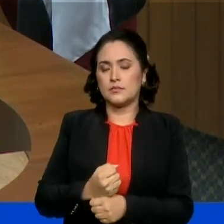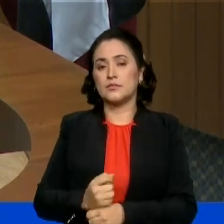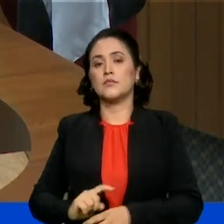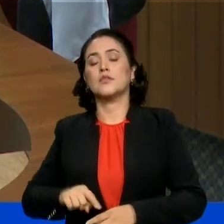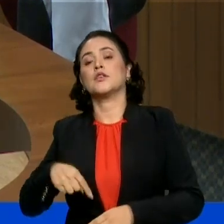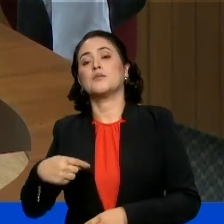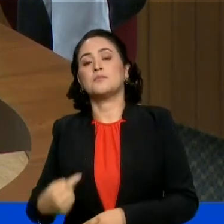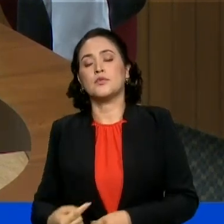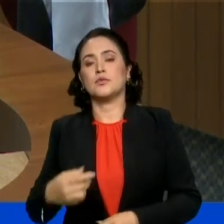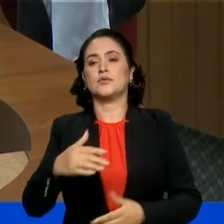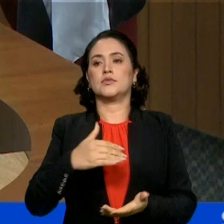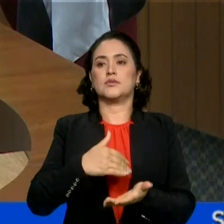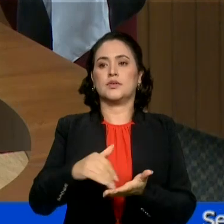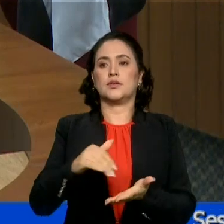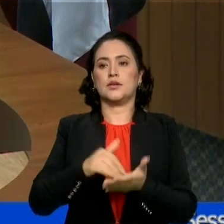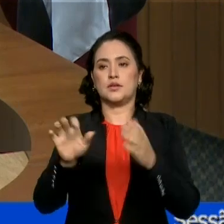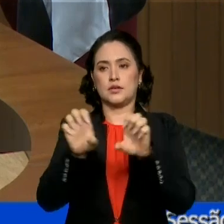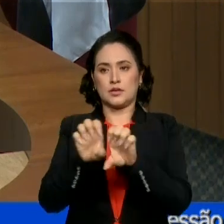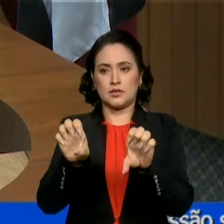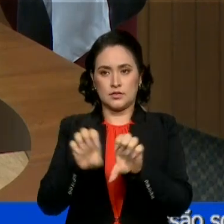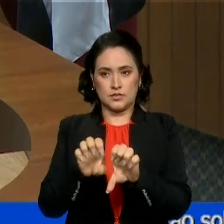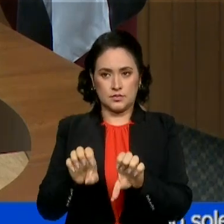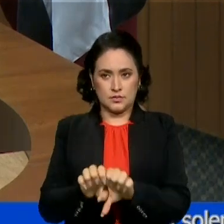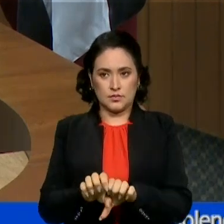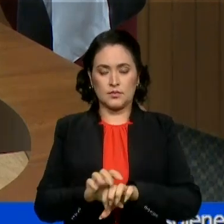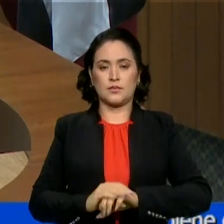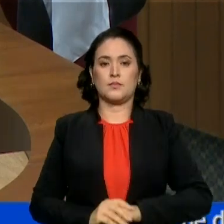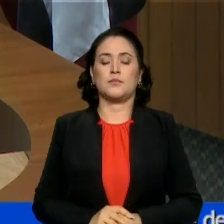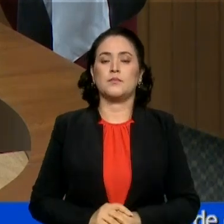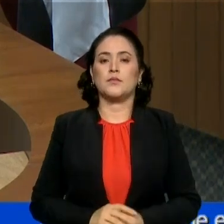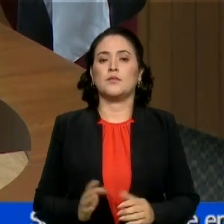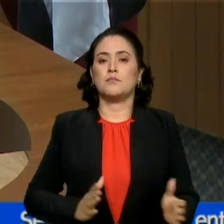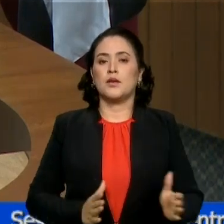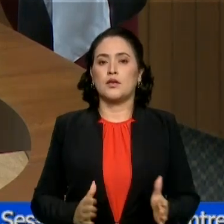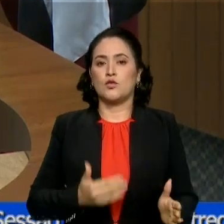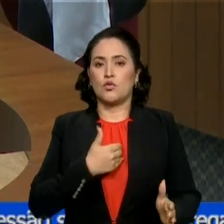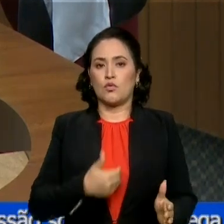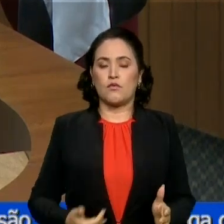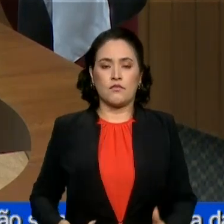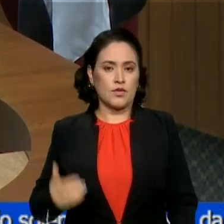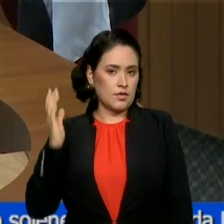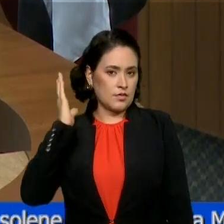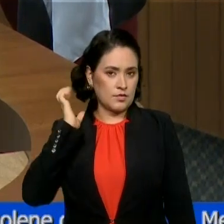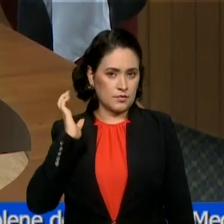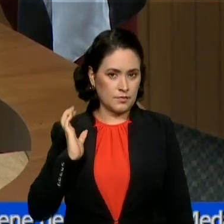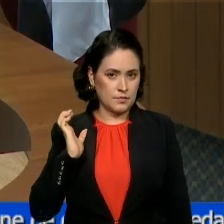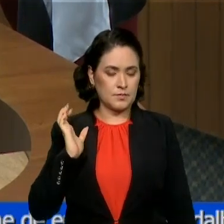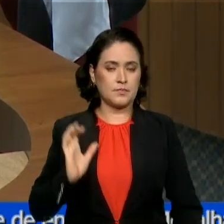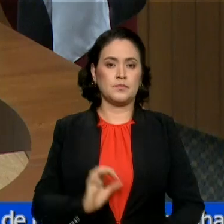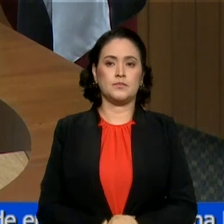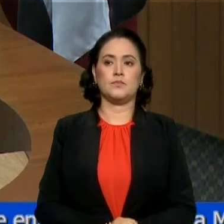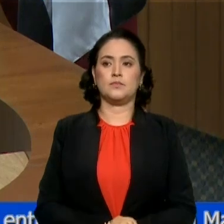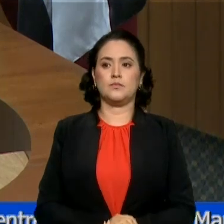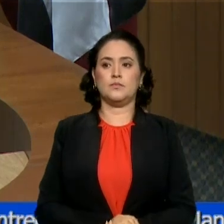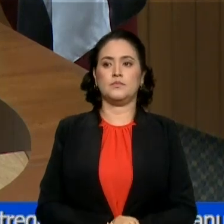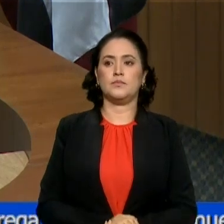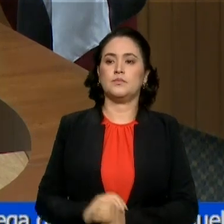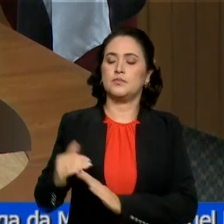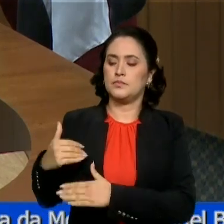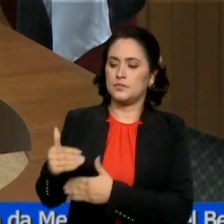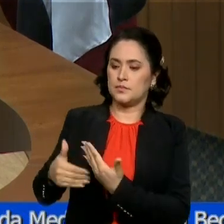como secretário de infraestrutura, ainda no governo de Roseana. Essa toda a